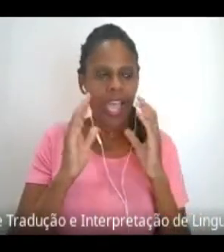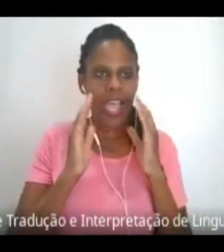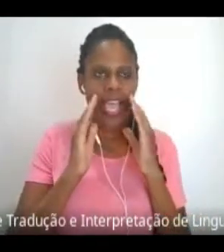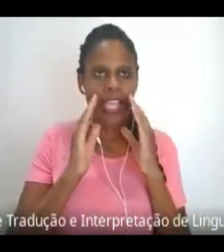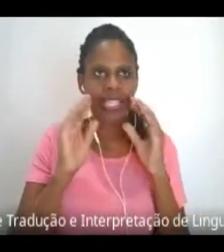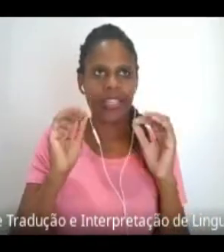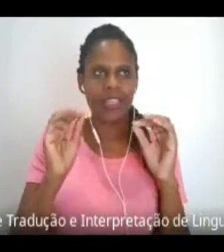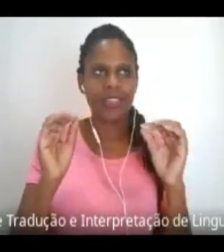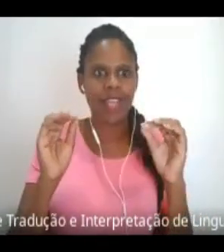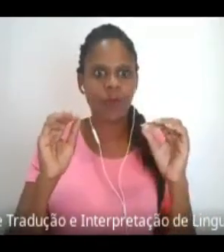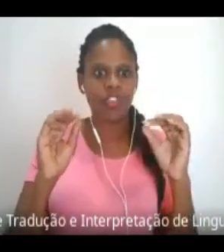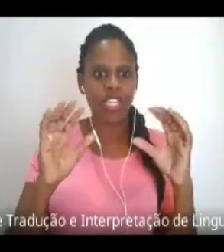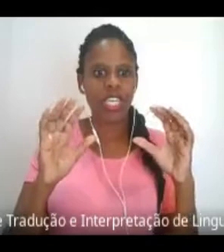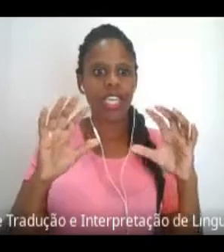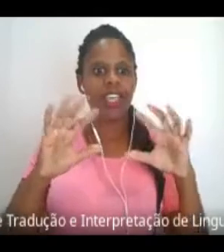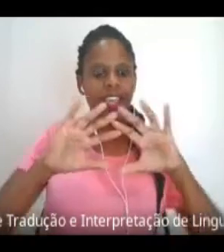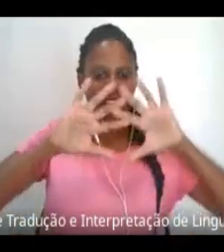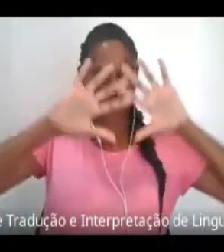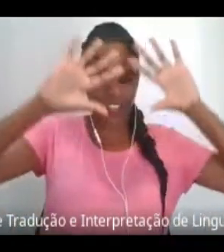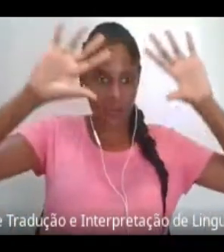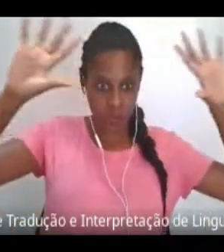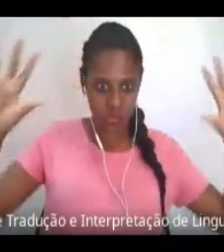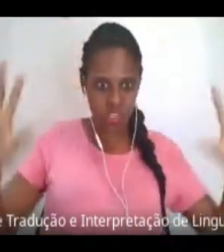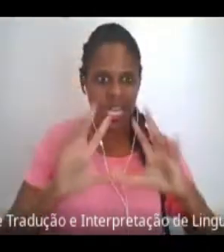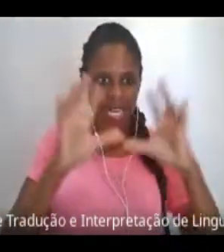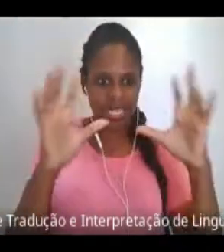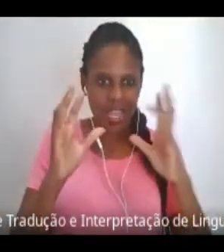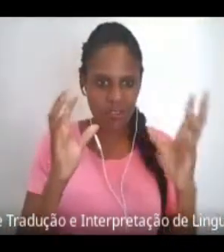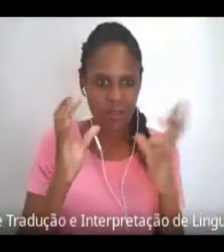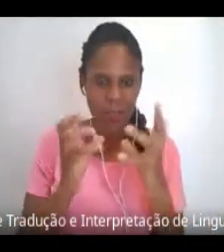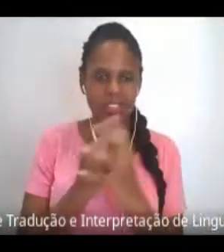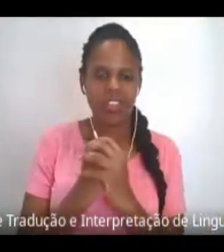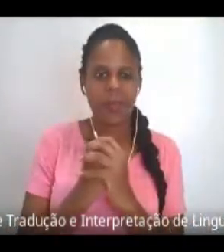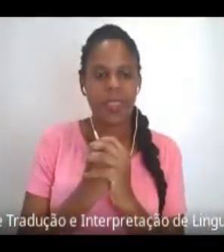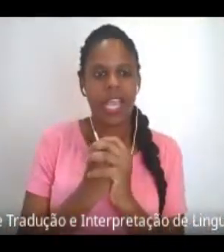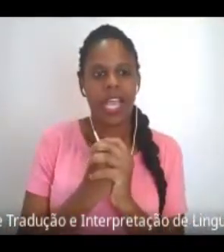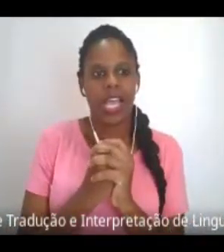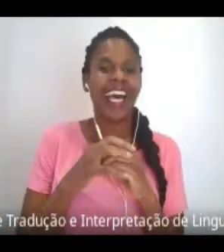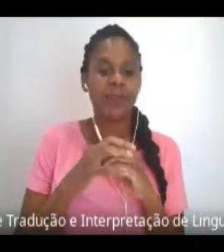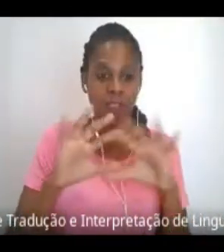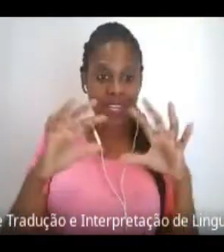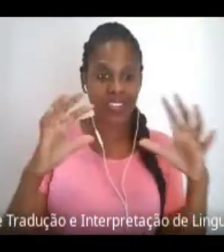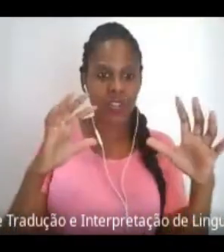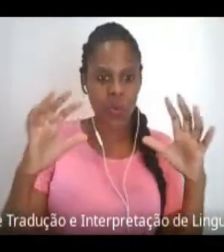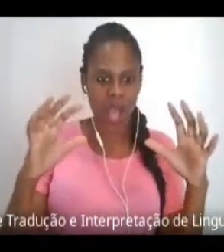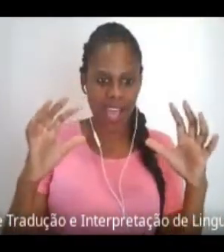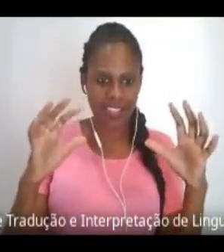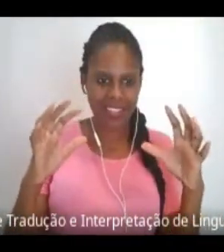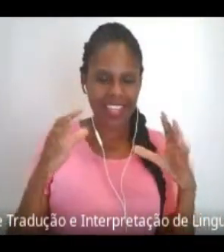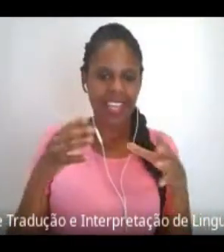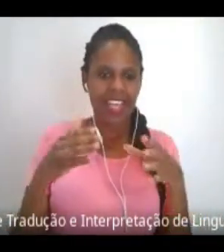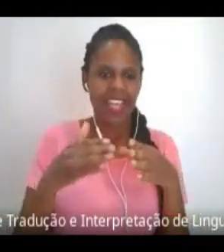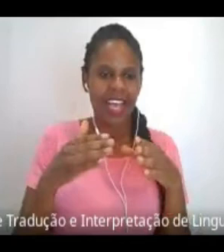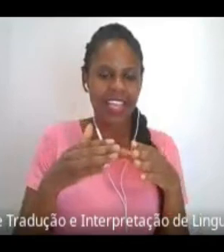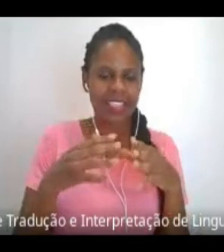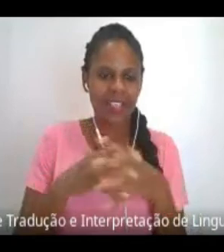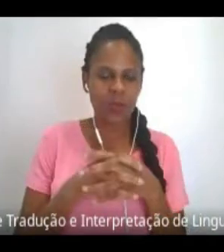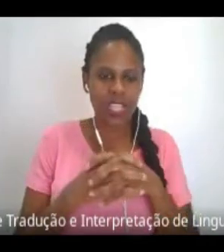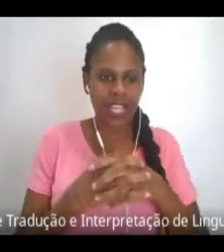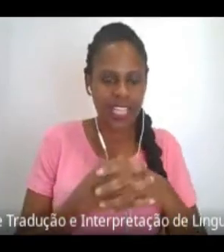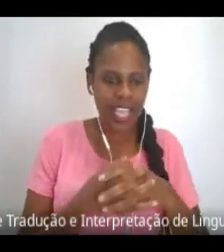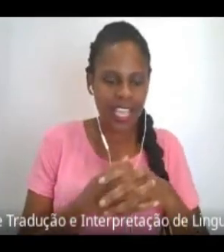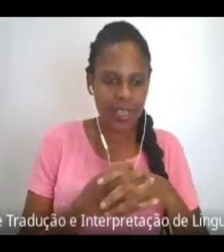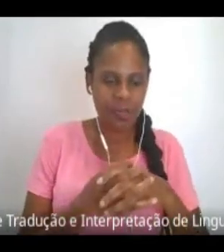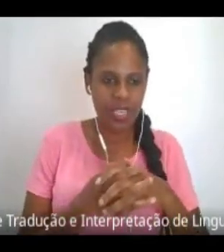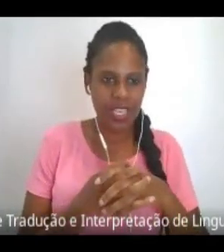essa atenção de que não vamos generalizar novamente. Só para situar a